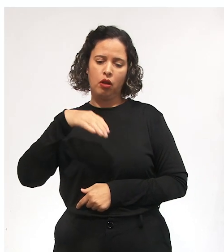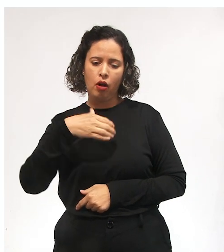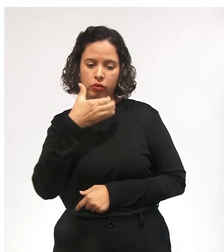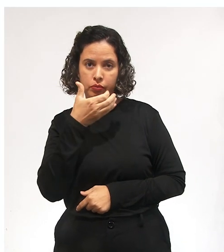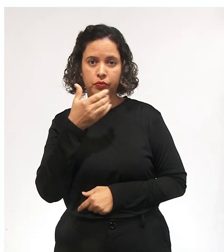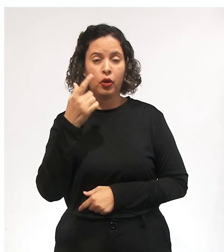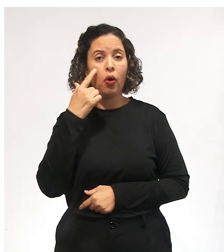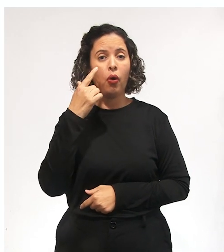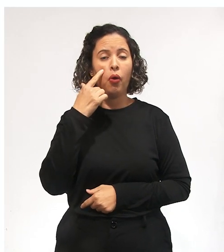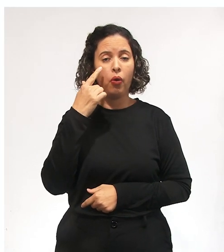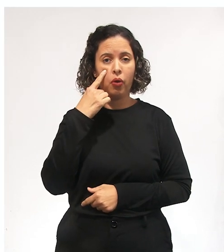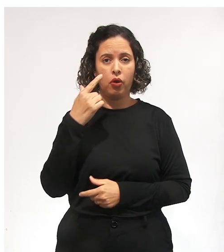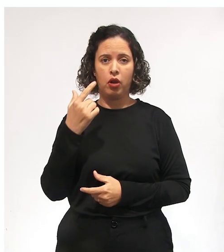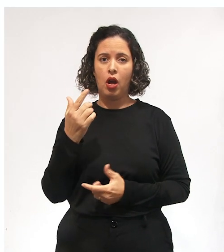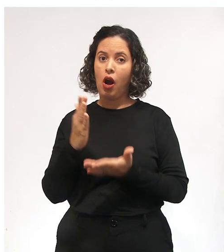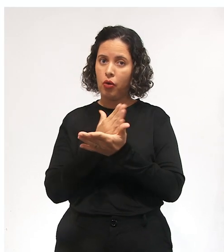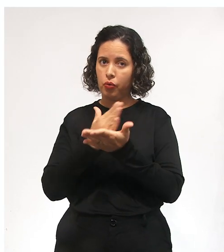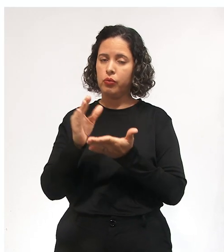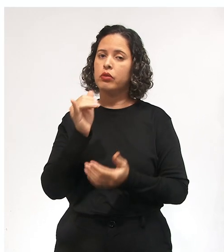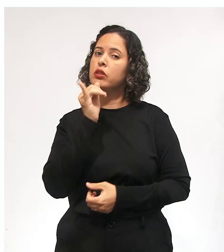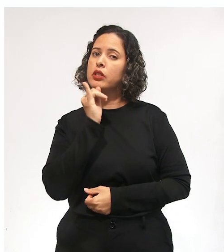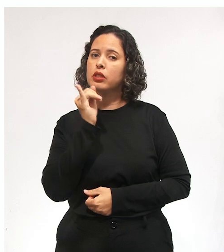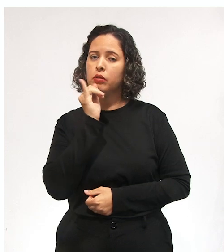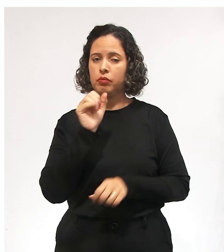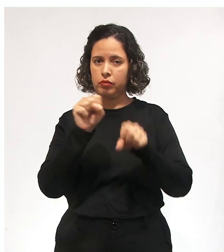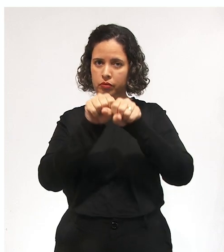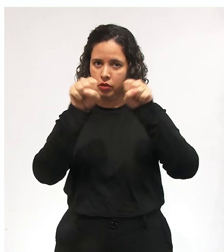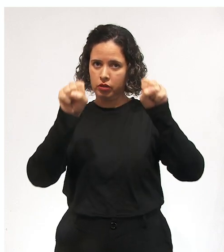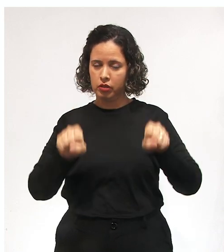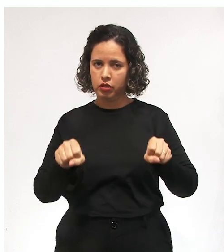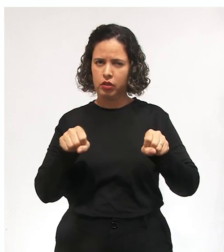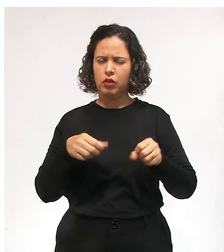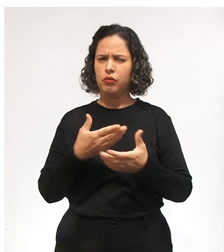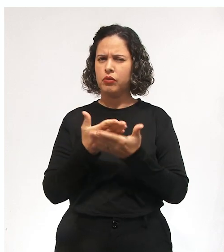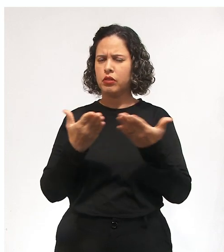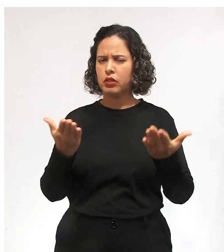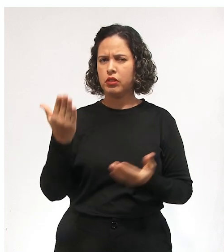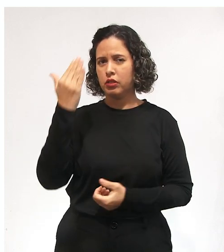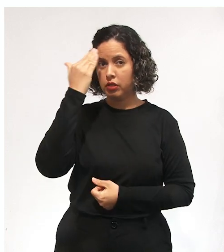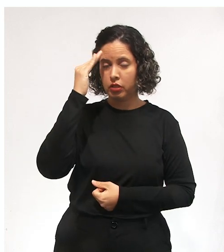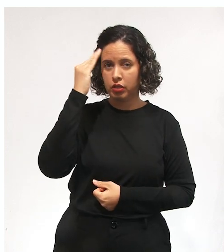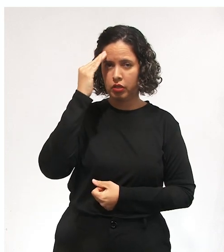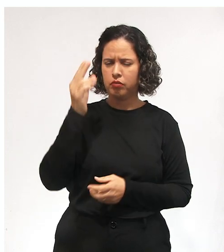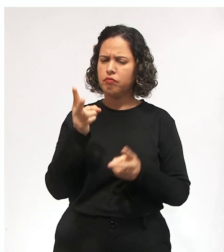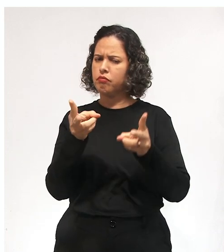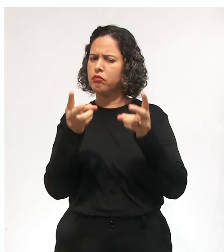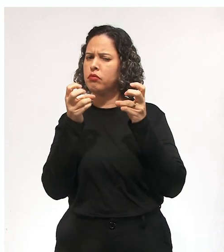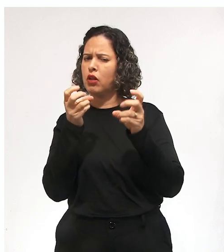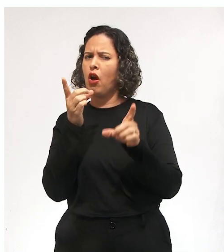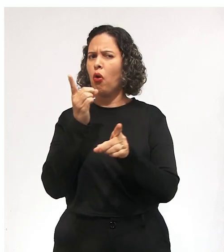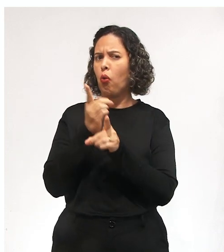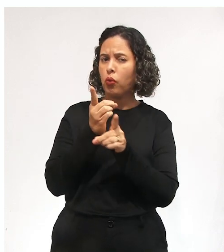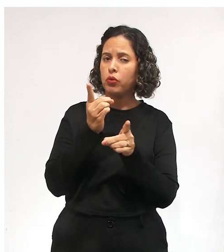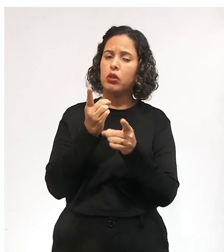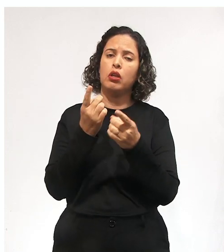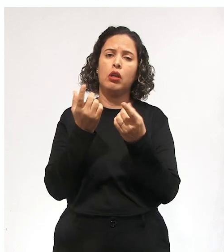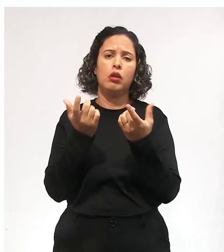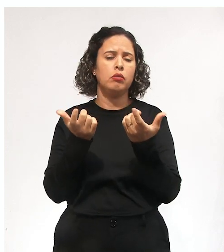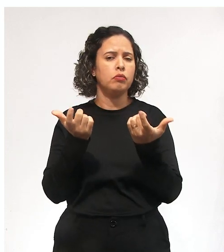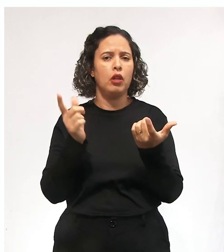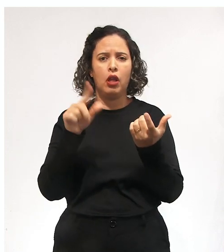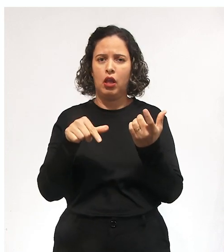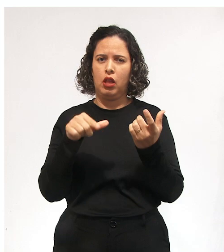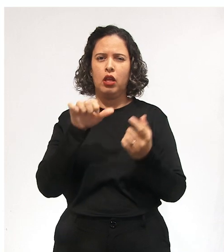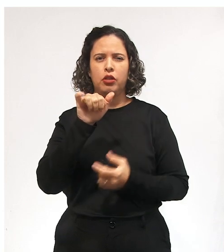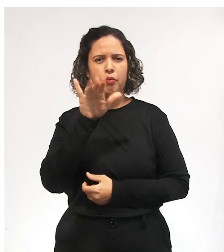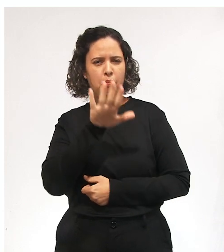eu te apresento alguns exemplos desses sistemas, né, para você talvez tenha visto ou vai ver essas